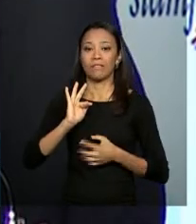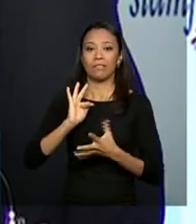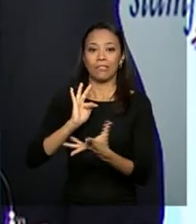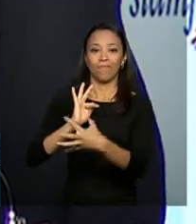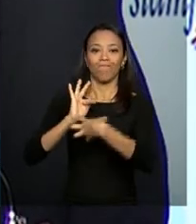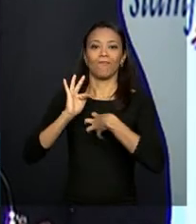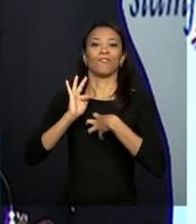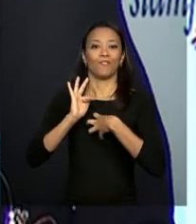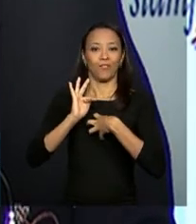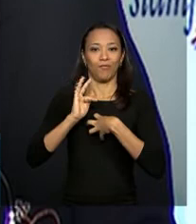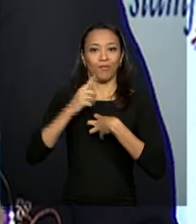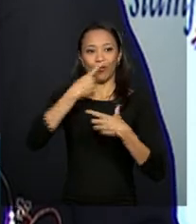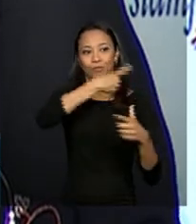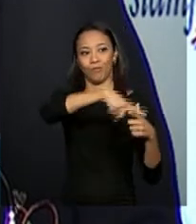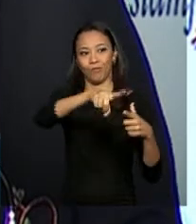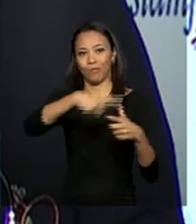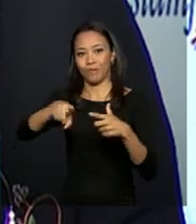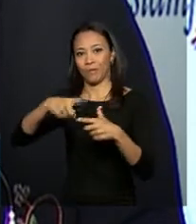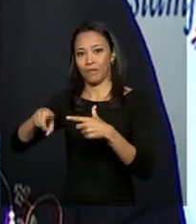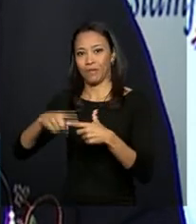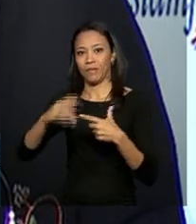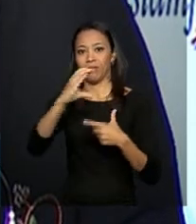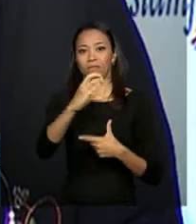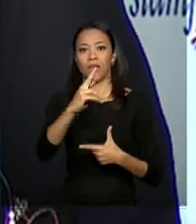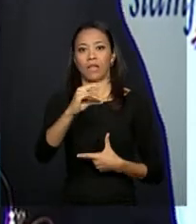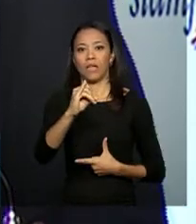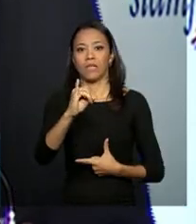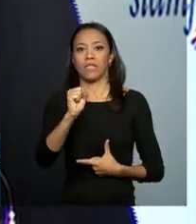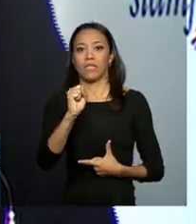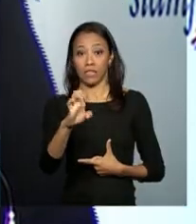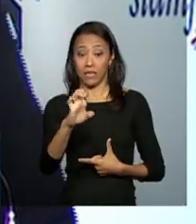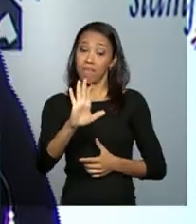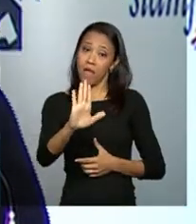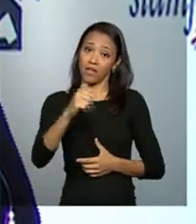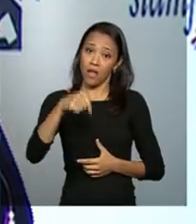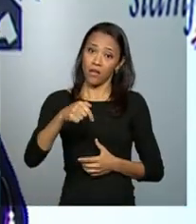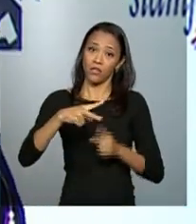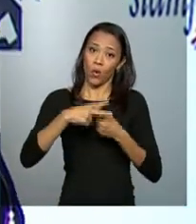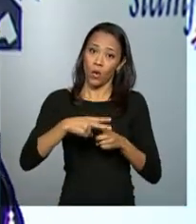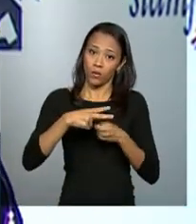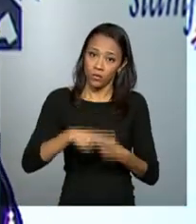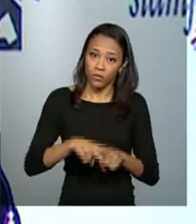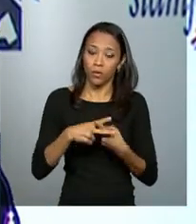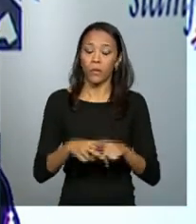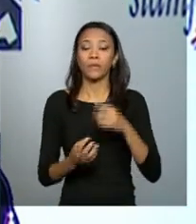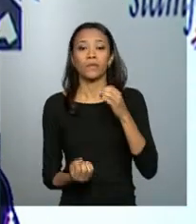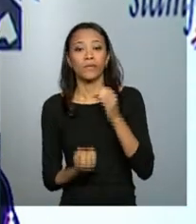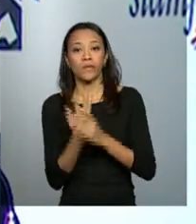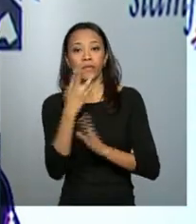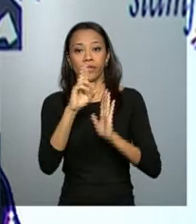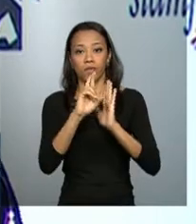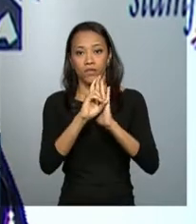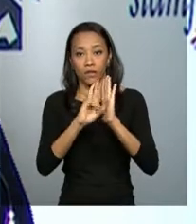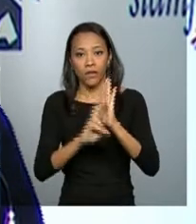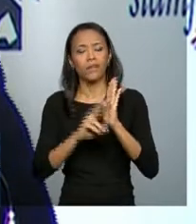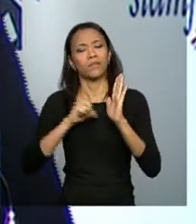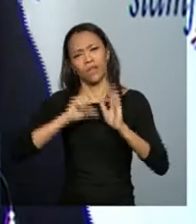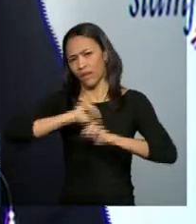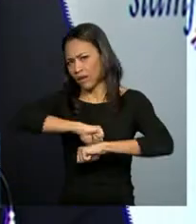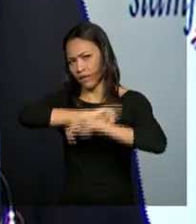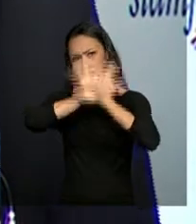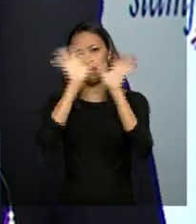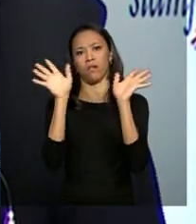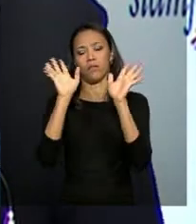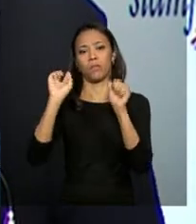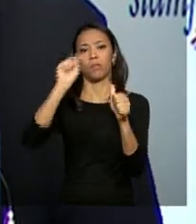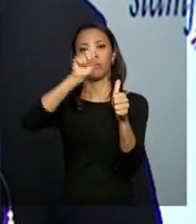crise. Mas essas correções e esses ajustes têm propósitos muito claros. Primeiro,